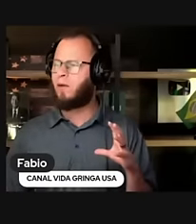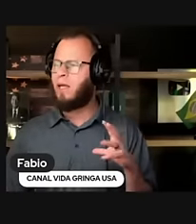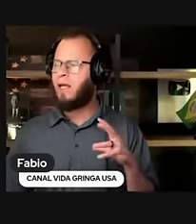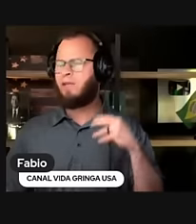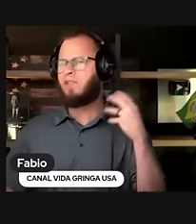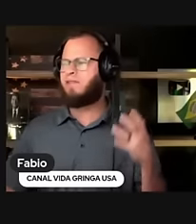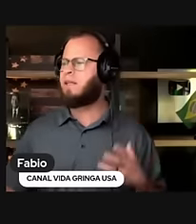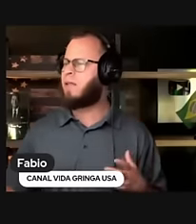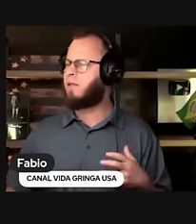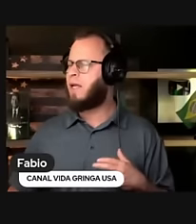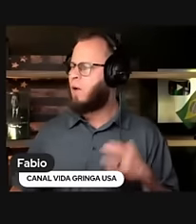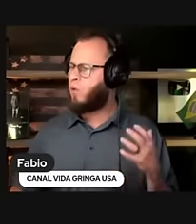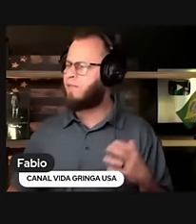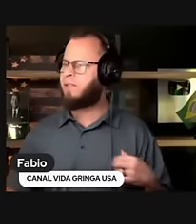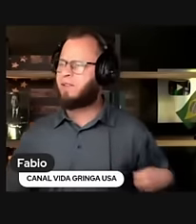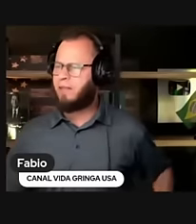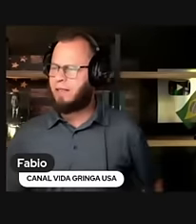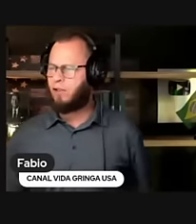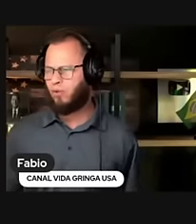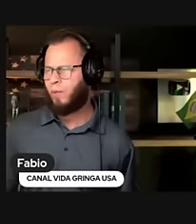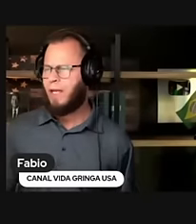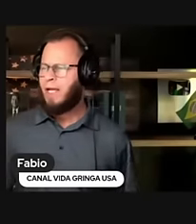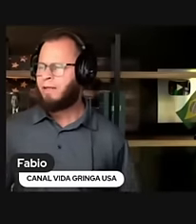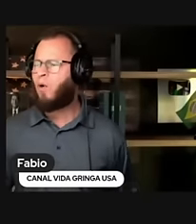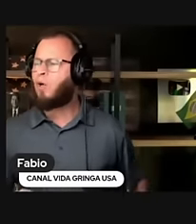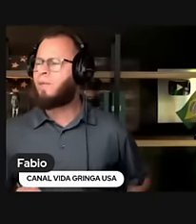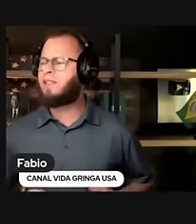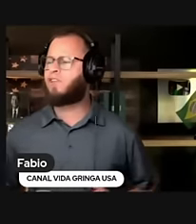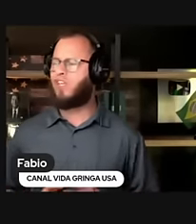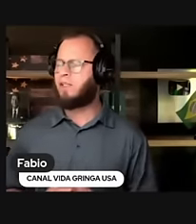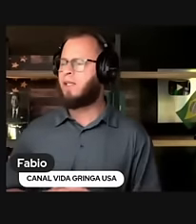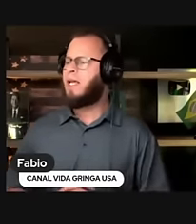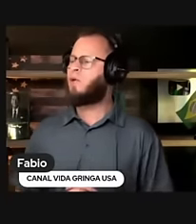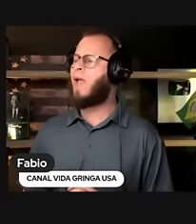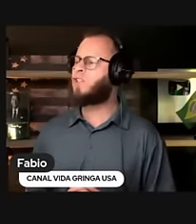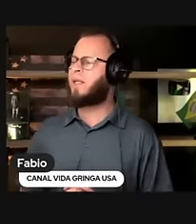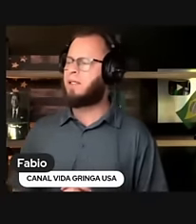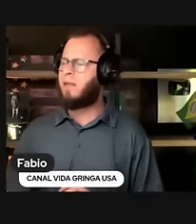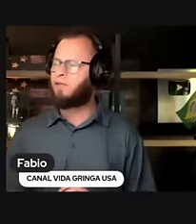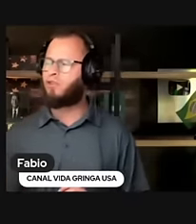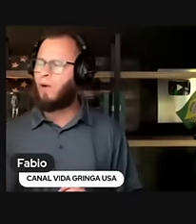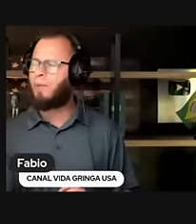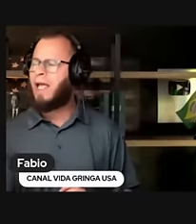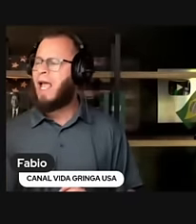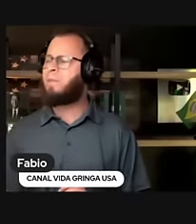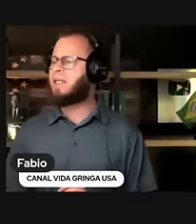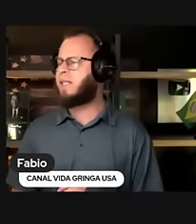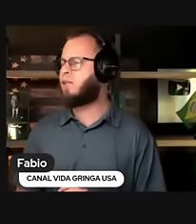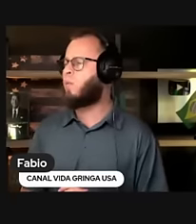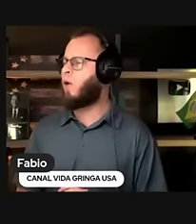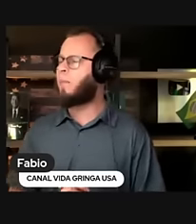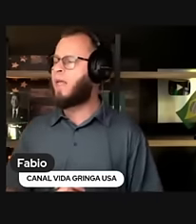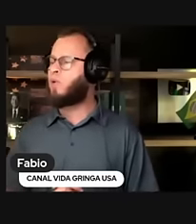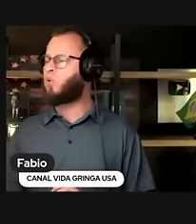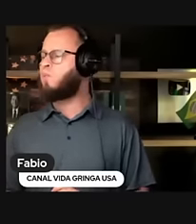disseram e você vai entender o que vai ser essa virada de jogo The economist diz que o ex-presidente trump representa